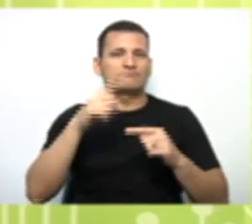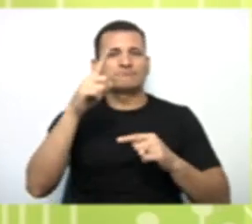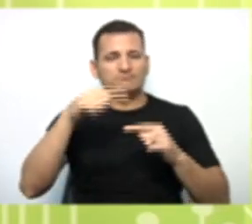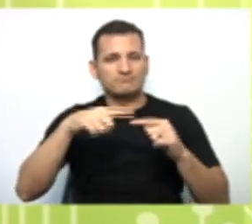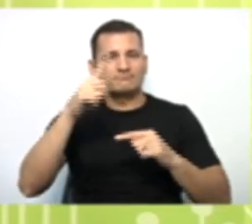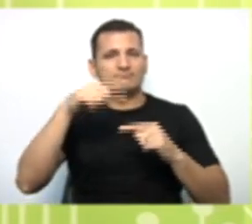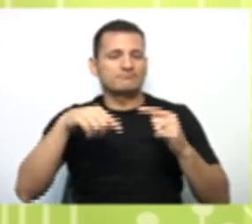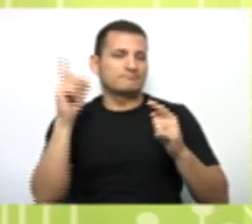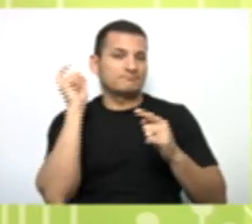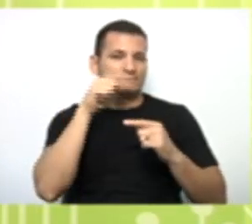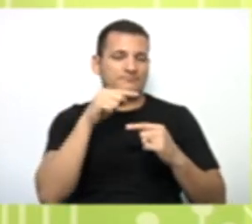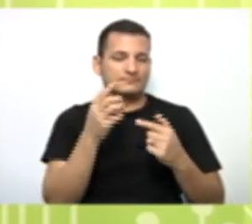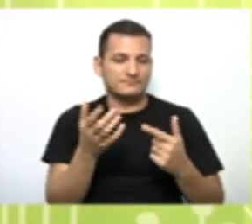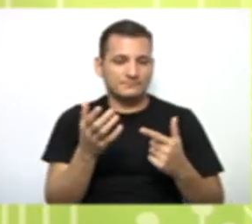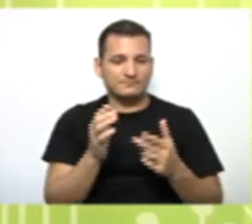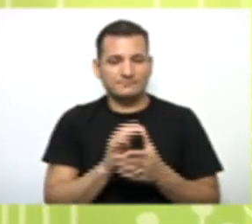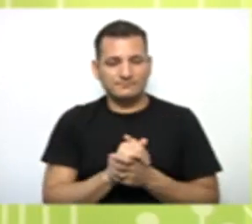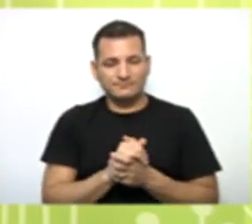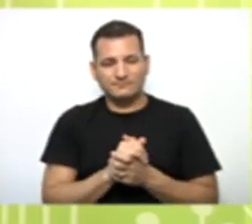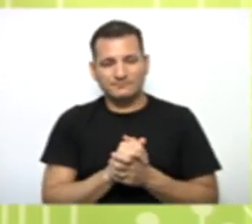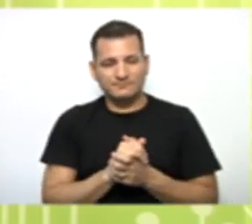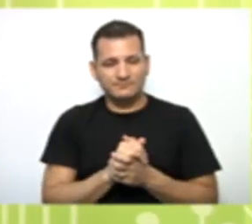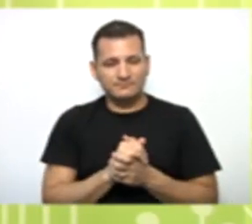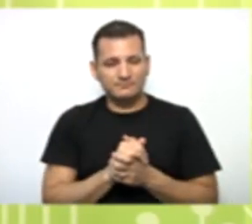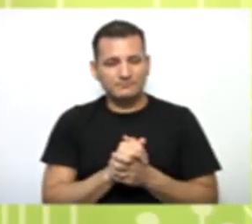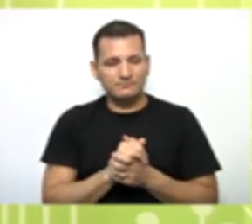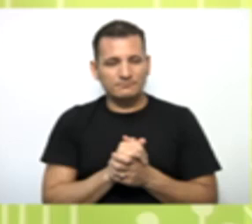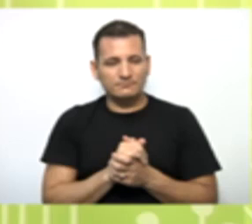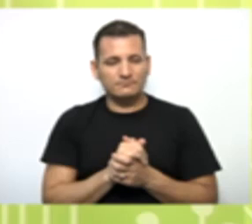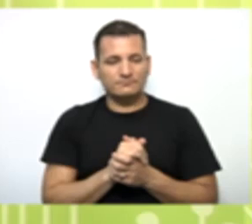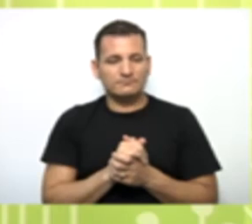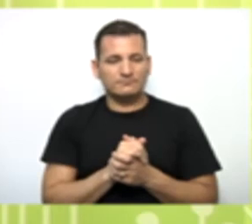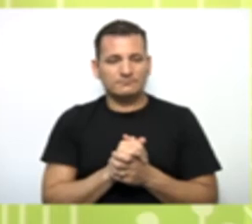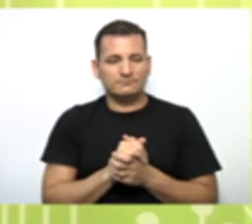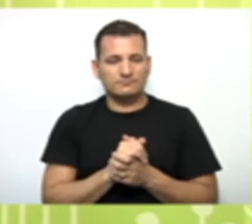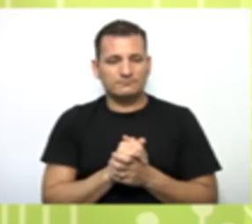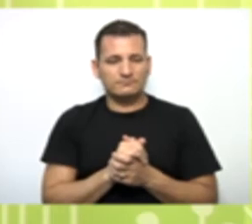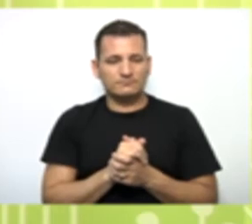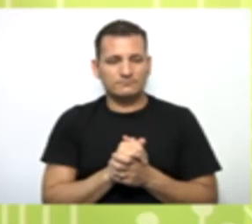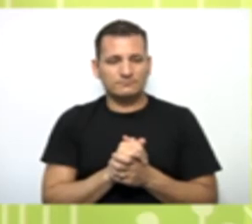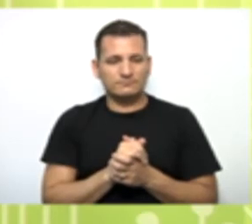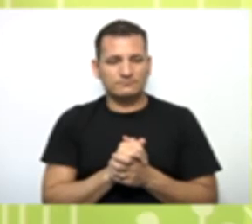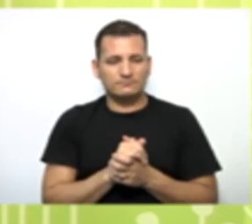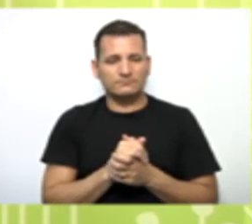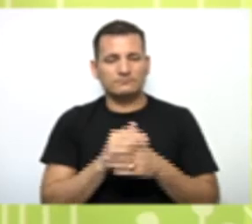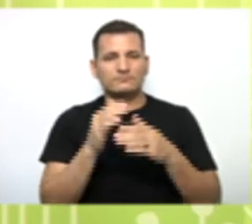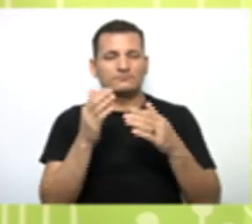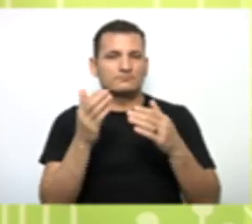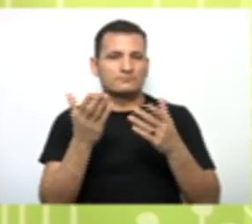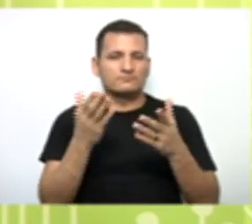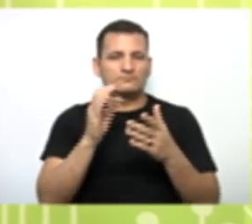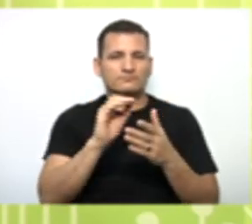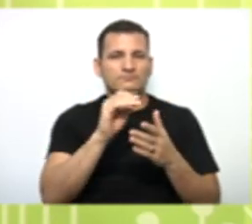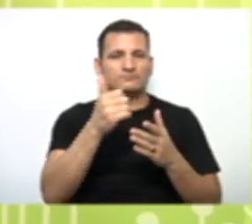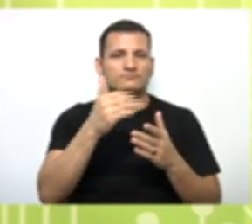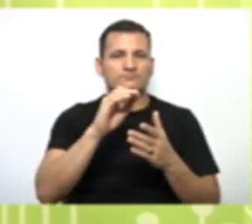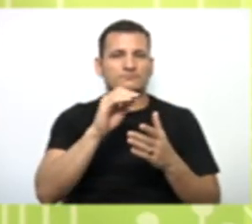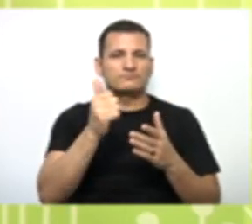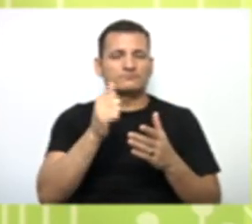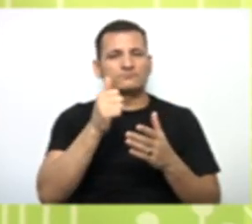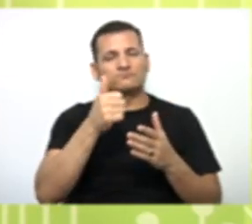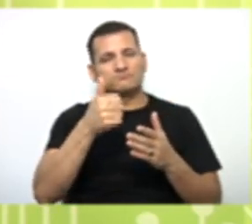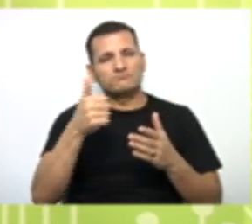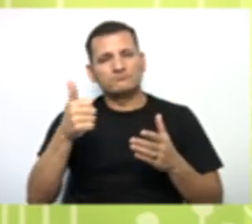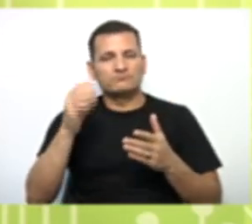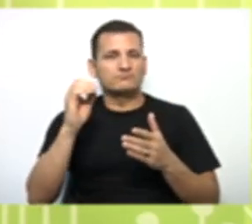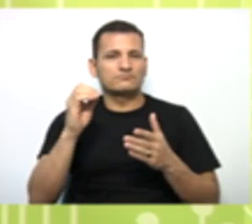Sobe, desce, né? Fica difícil. Até vou ficar cansando aqui. Né? Então, para ficar 0 e 1, 0 e 1,